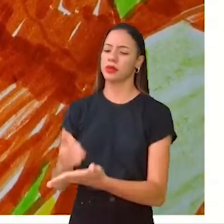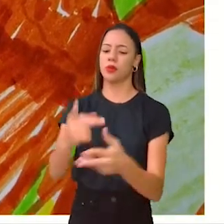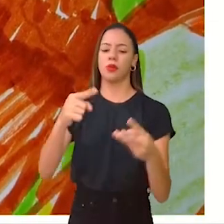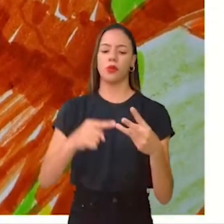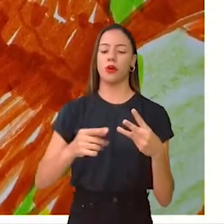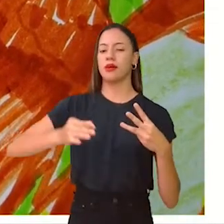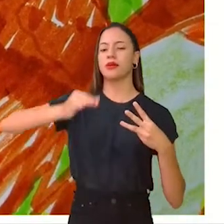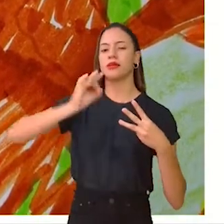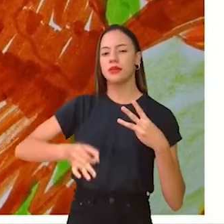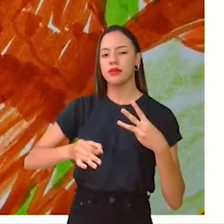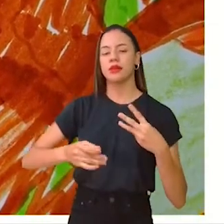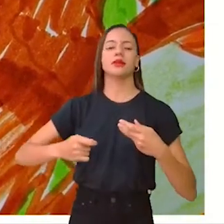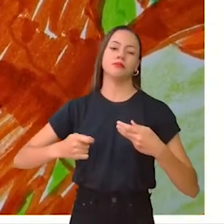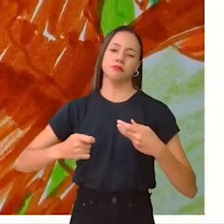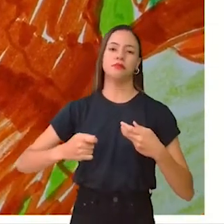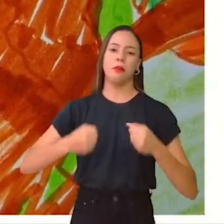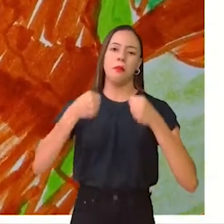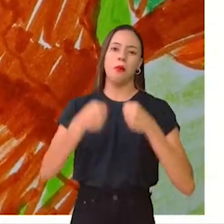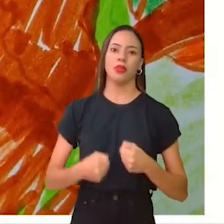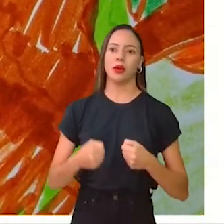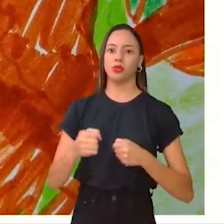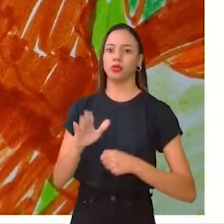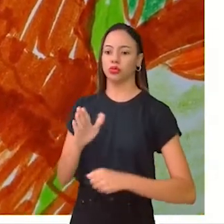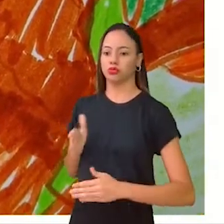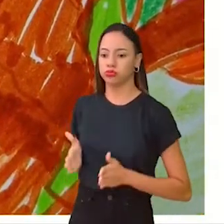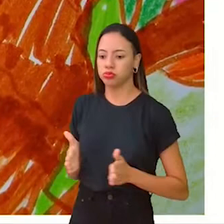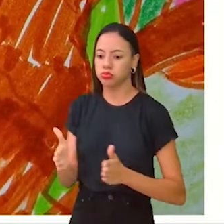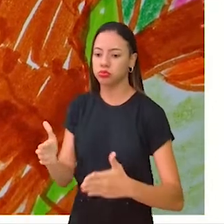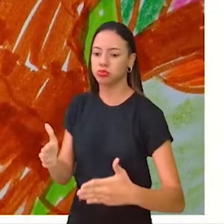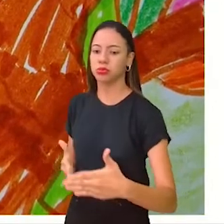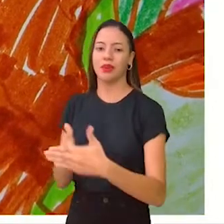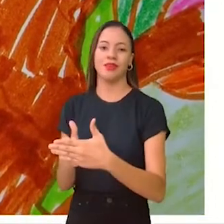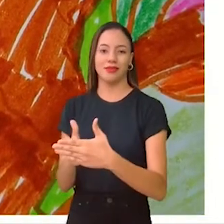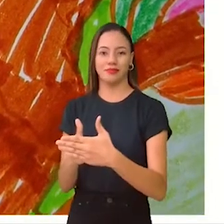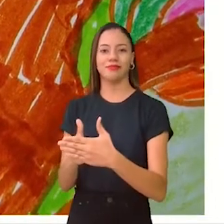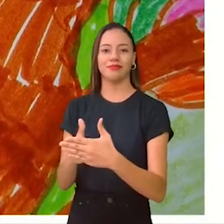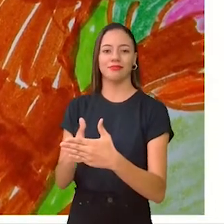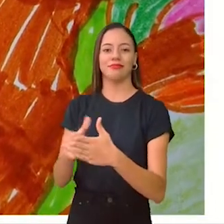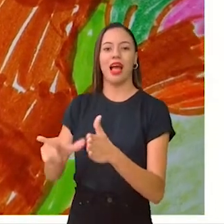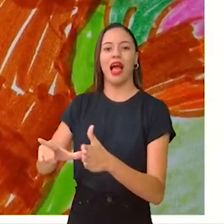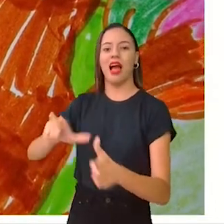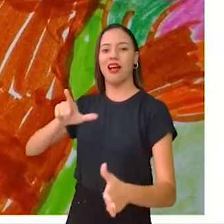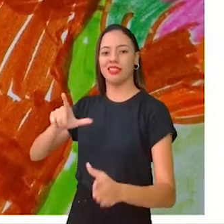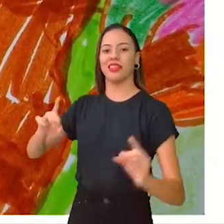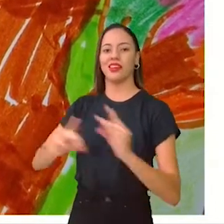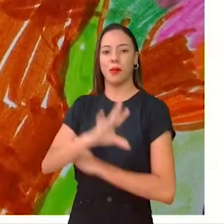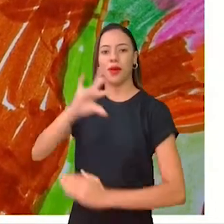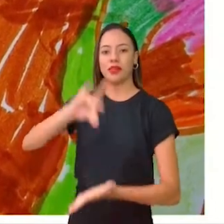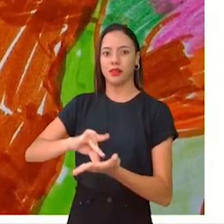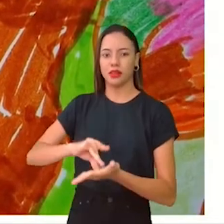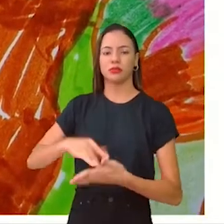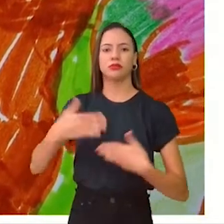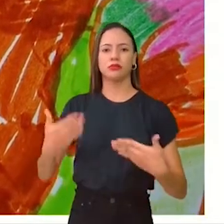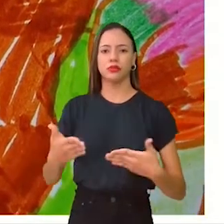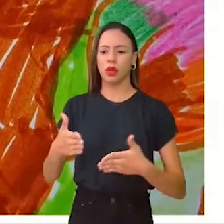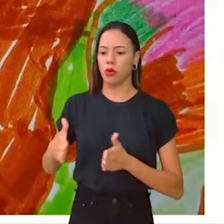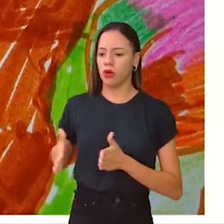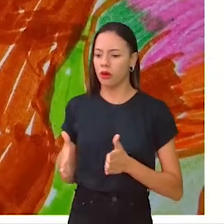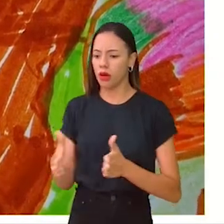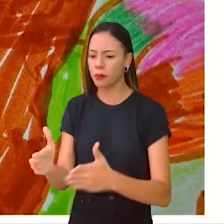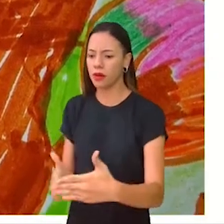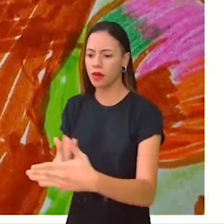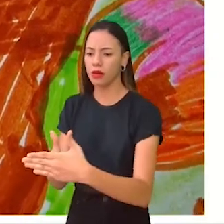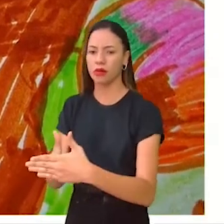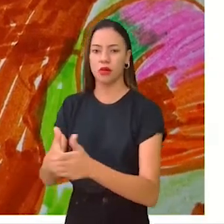a certeza de que podemos ser interrompidos antes de terminar. Façamos da interrupção um caminho novo,